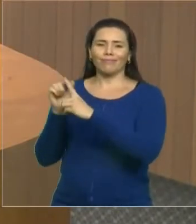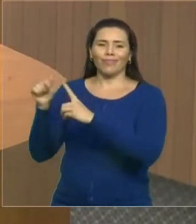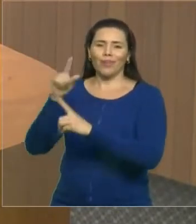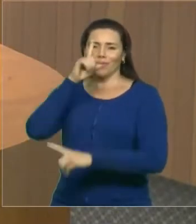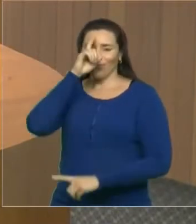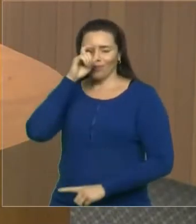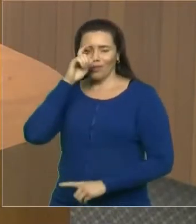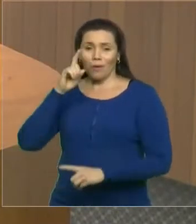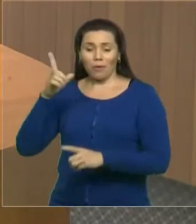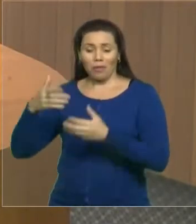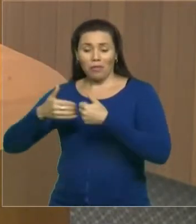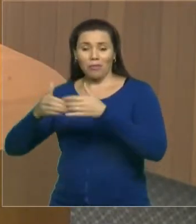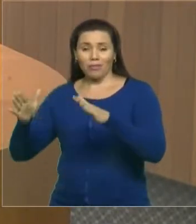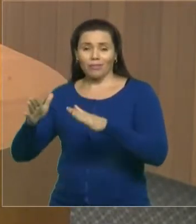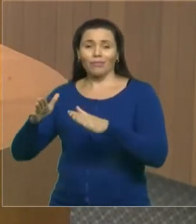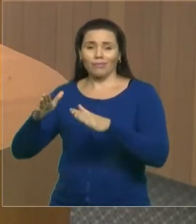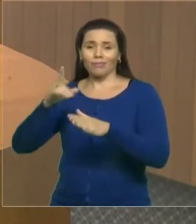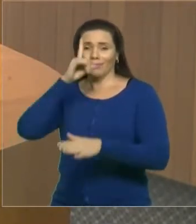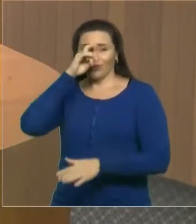concretização